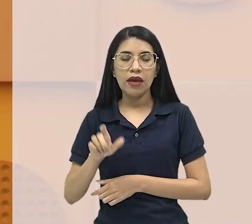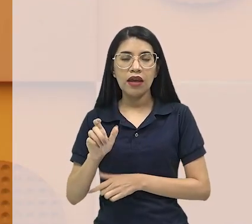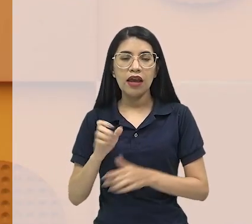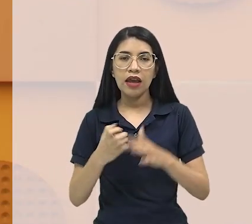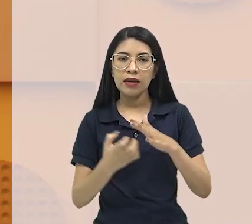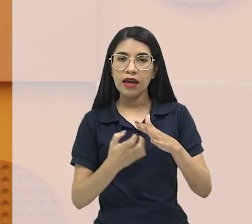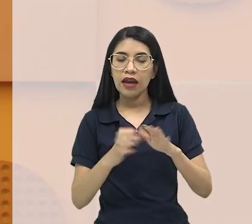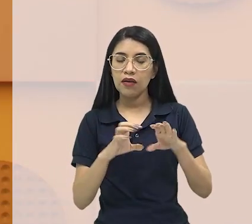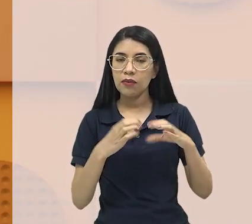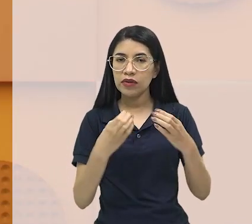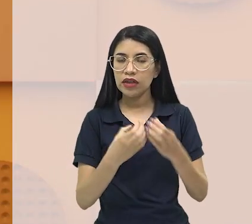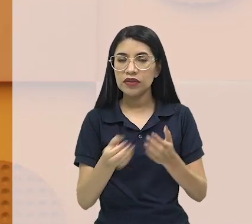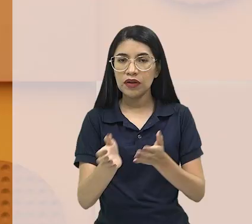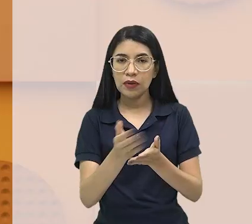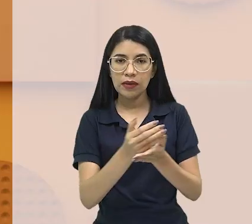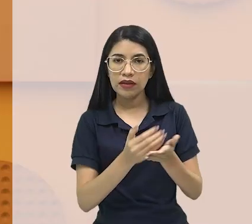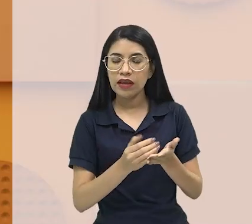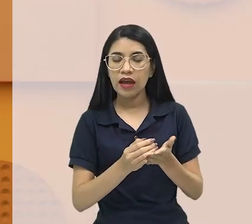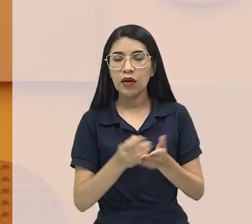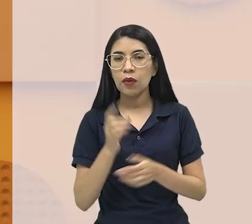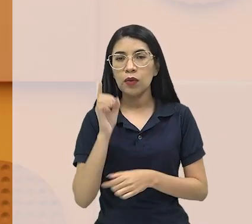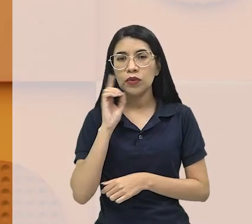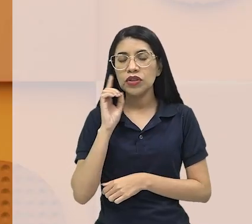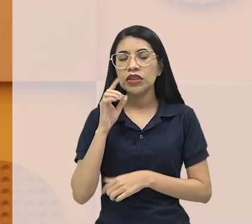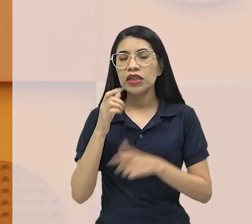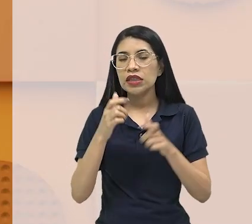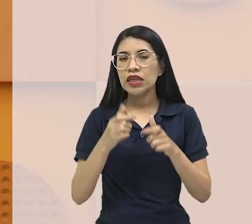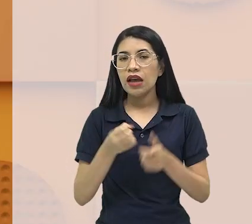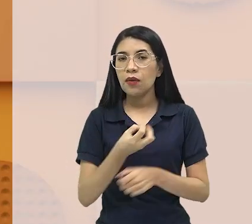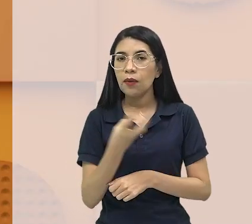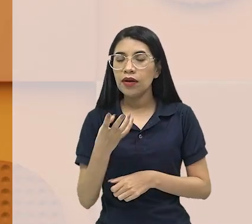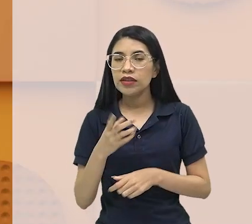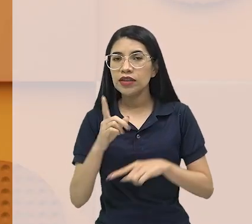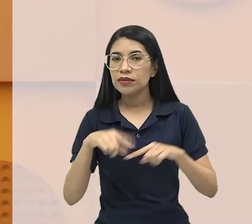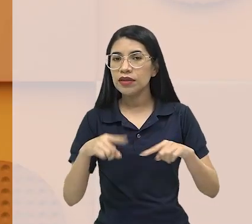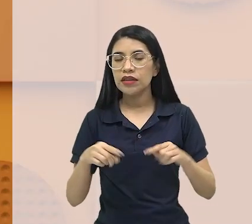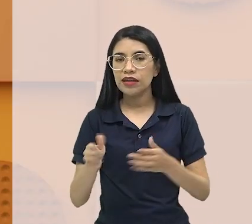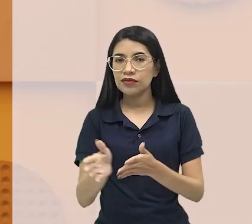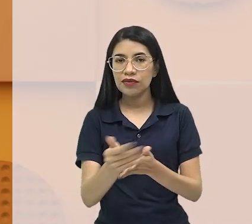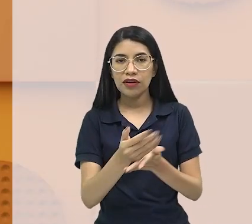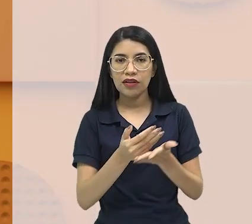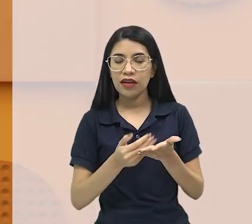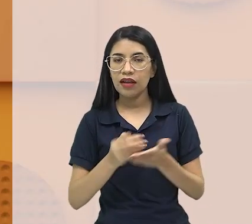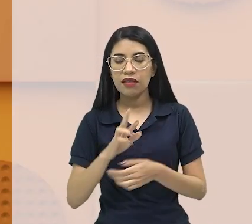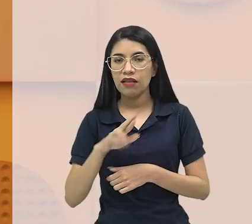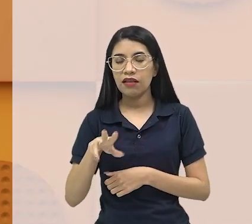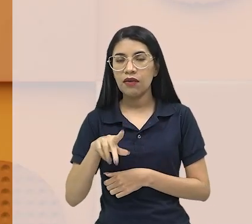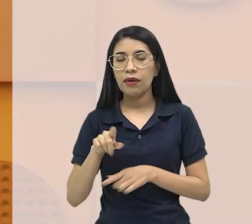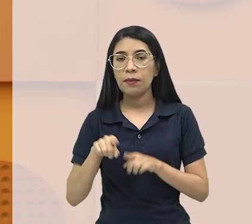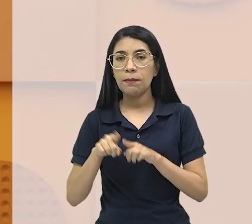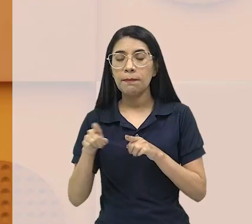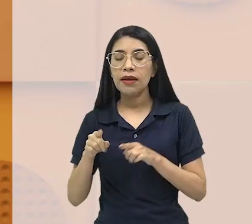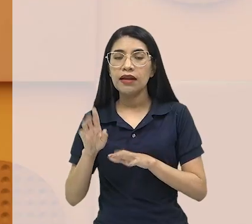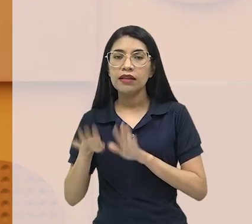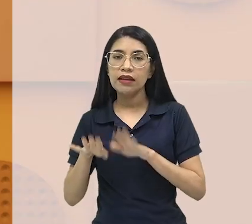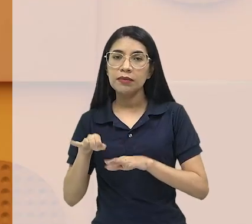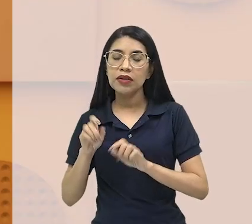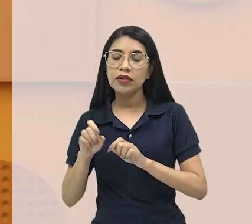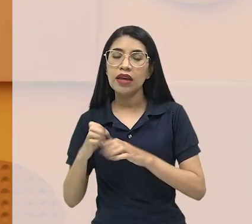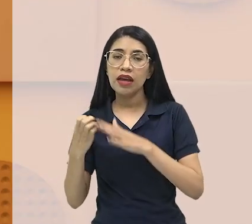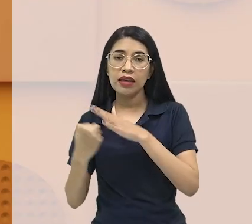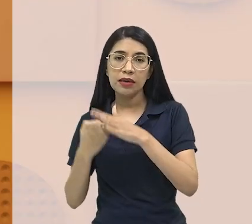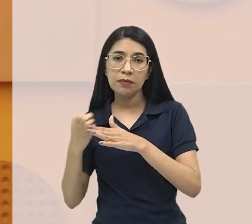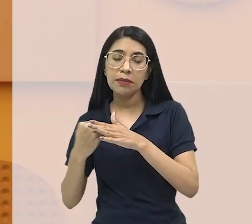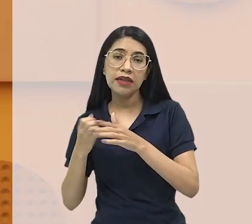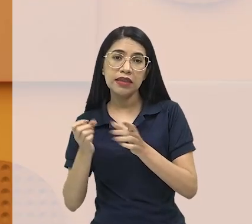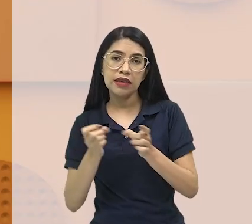define o que vai coletar, quando vai coletar e a quantidade que vai coletar, mas sim a demanda da empresa